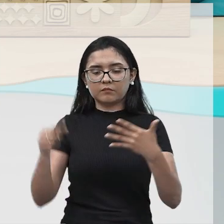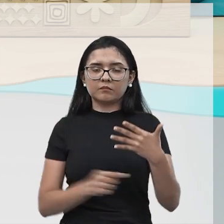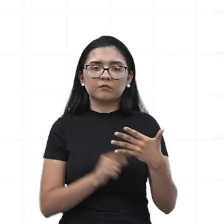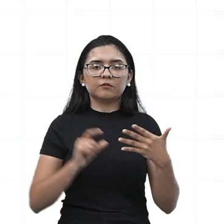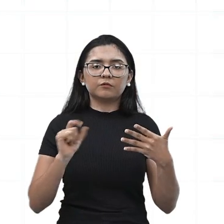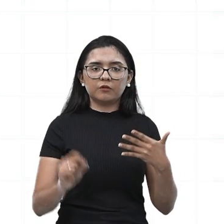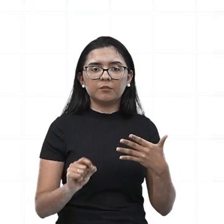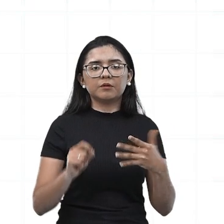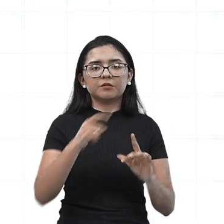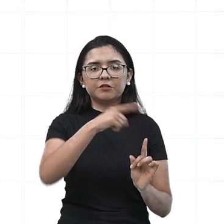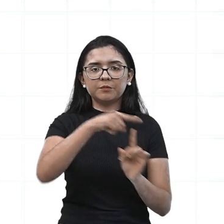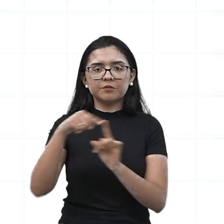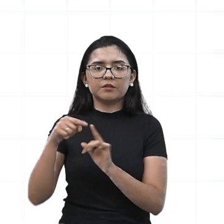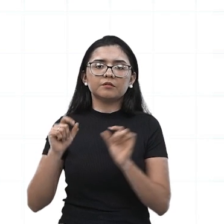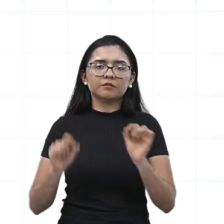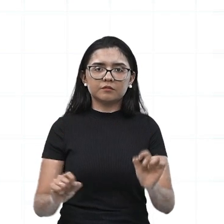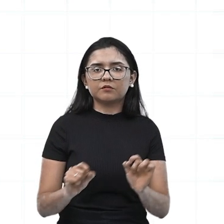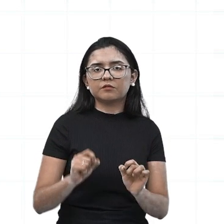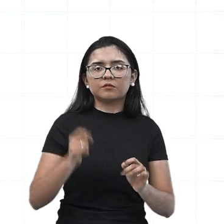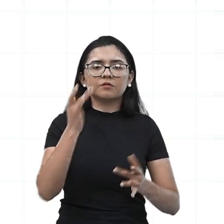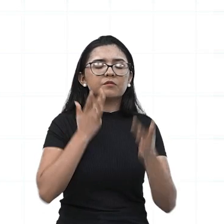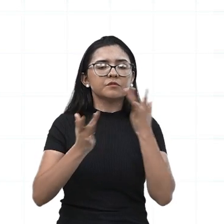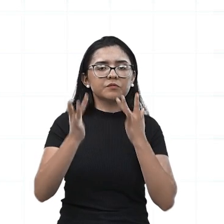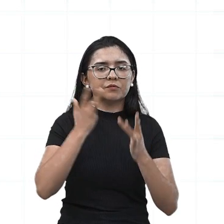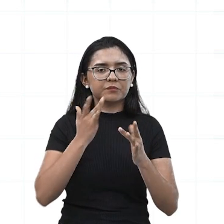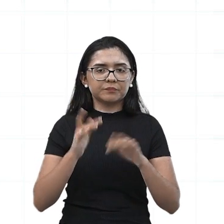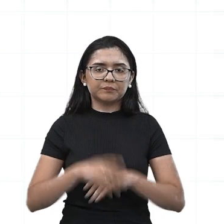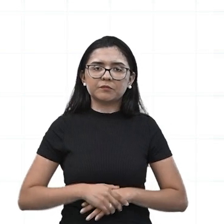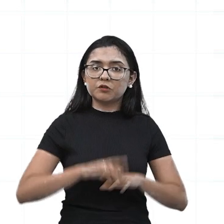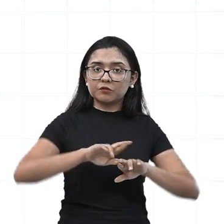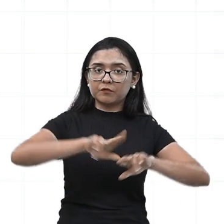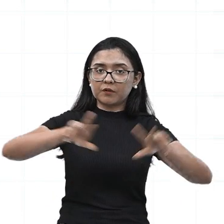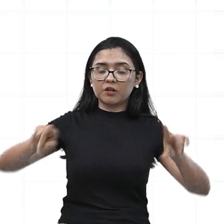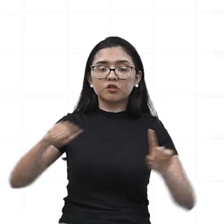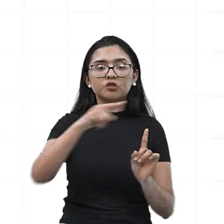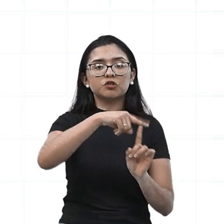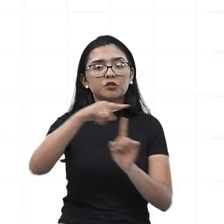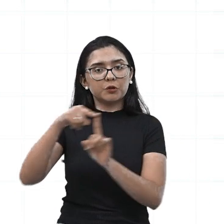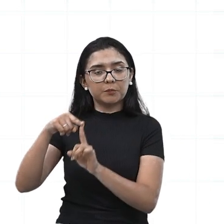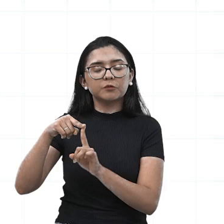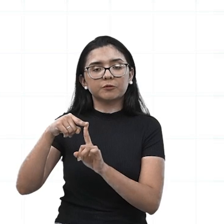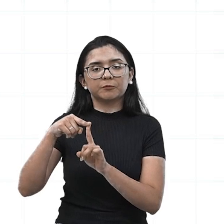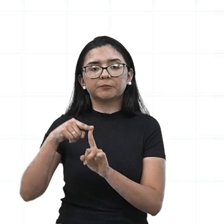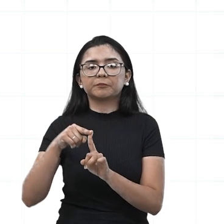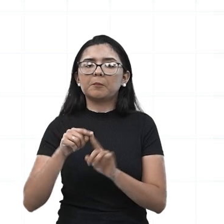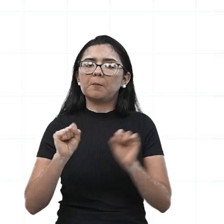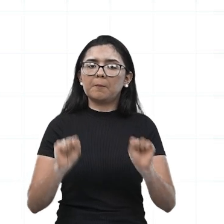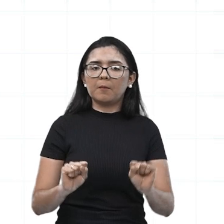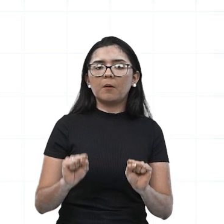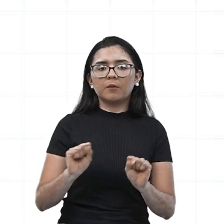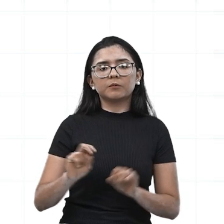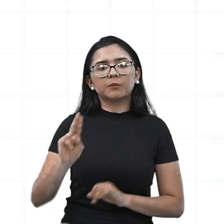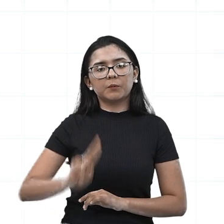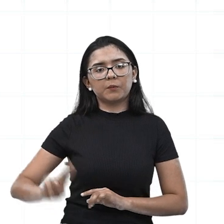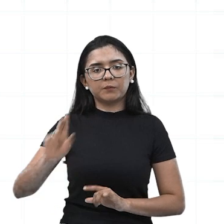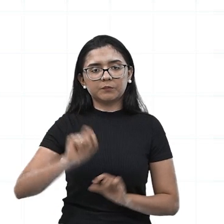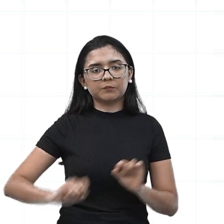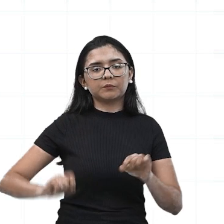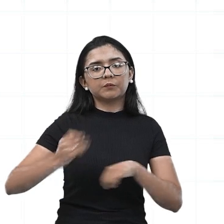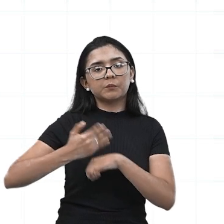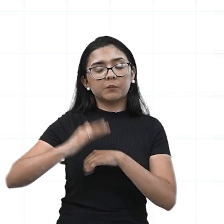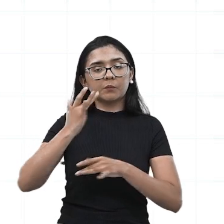teatro. Refere-se às diferentes abordagens e estilos que podem ser utilizados na prática